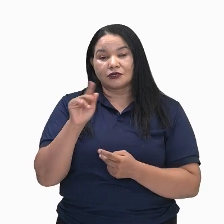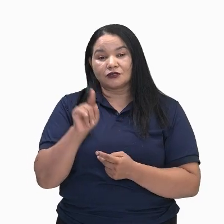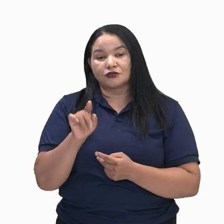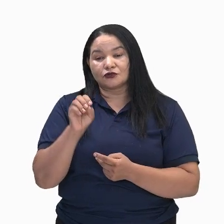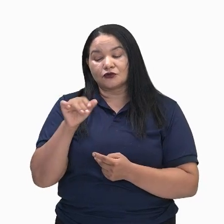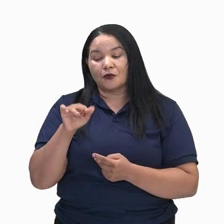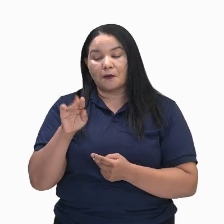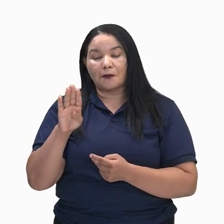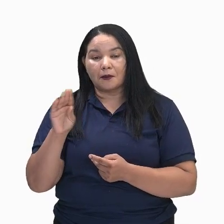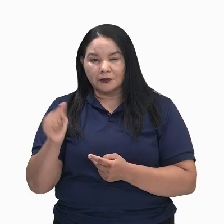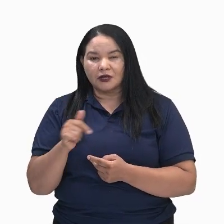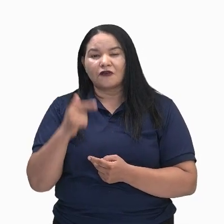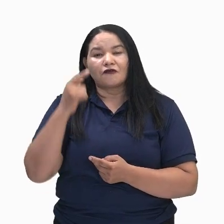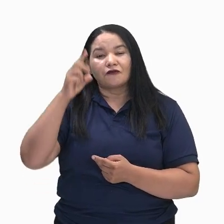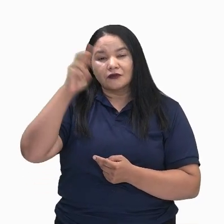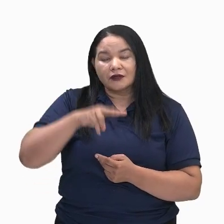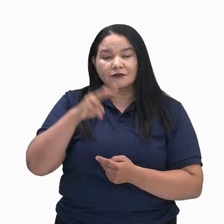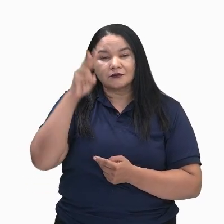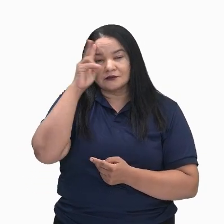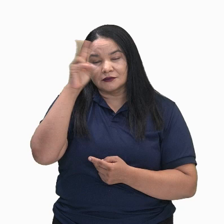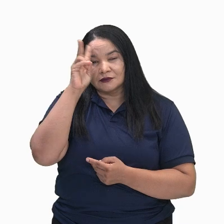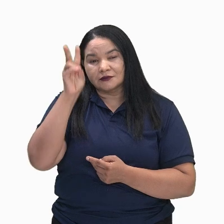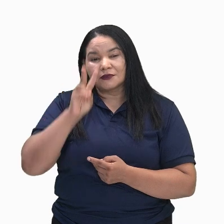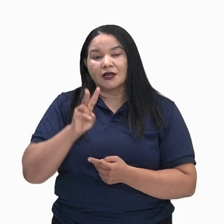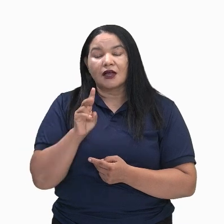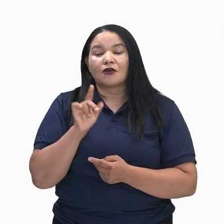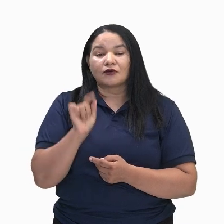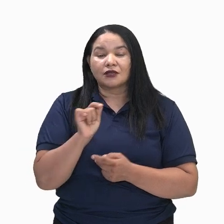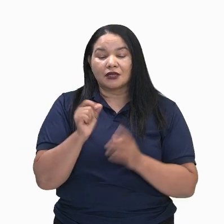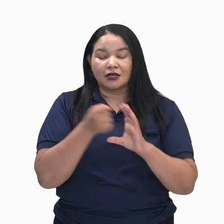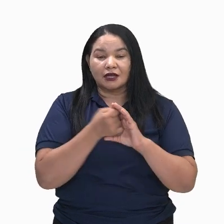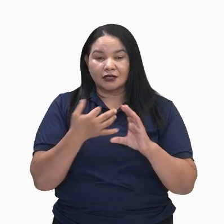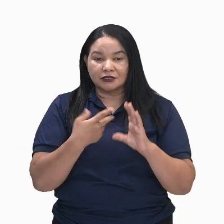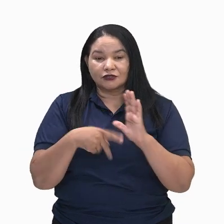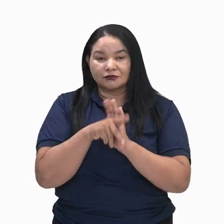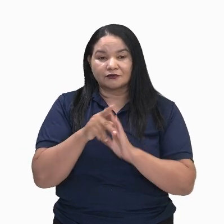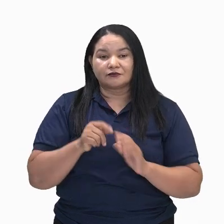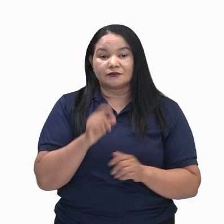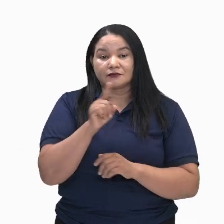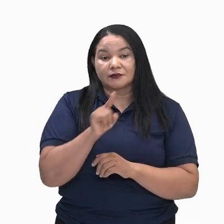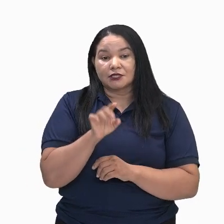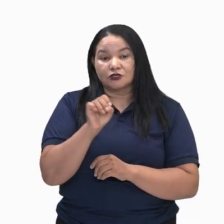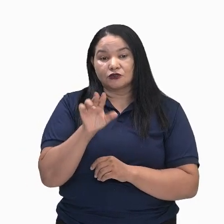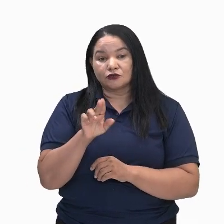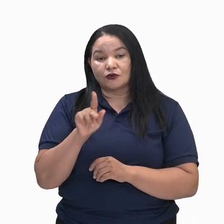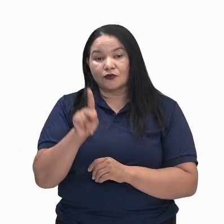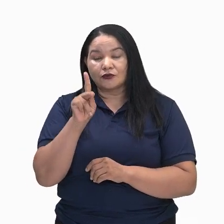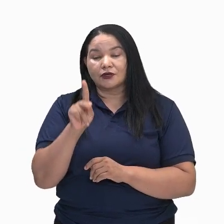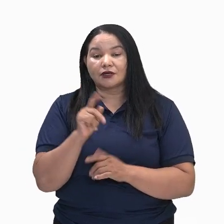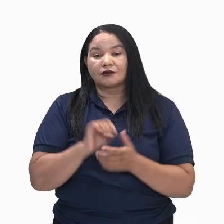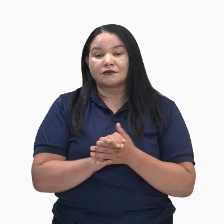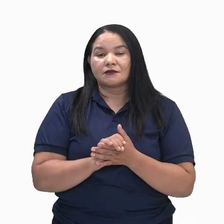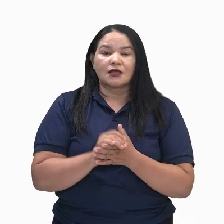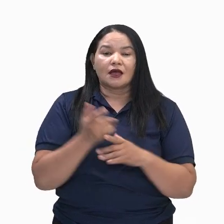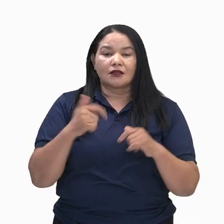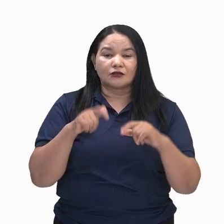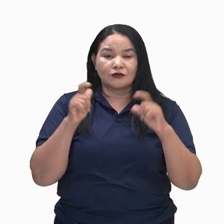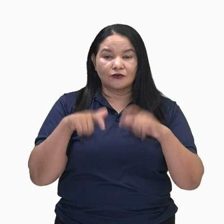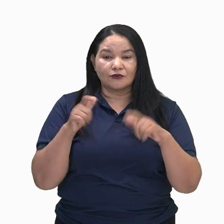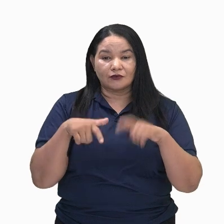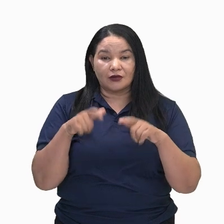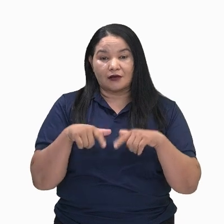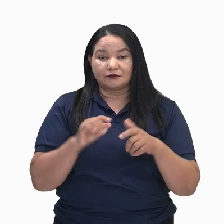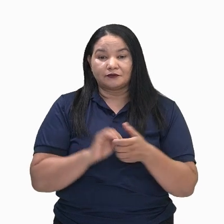algumas características de cada um? Então, olha só, o zouk nasceu nas Antilhas Francesas, em Guadalupe